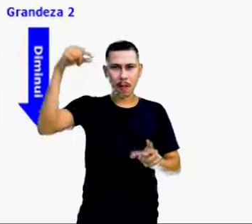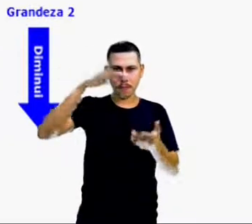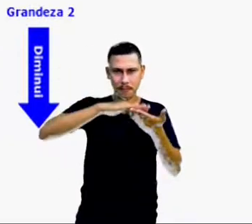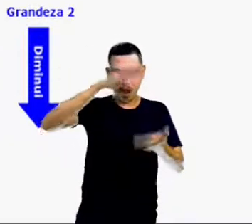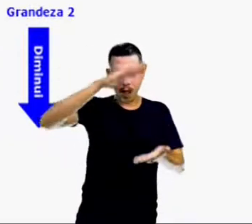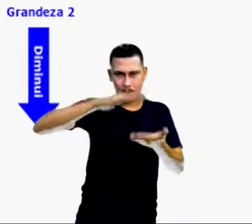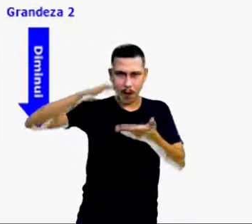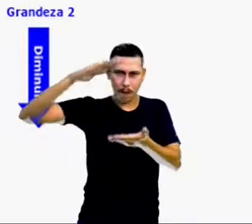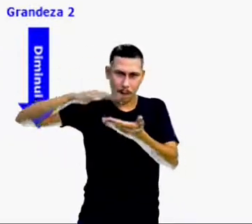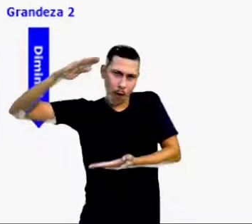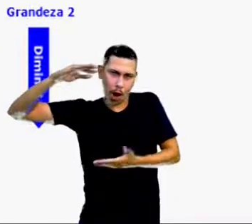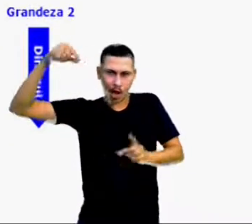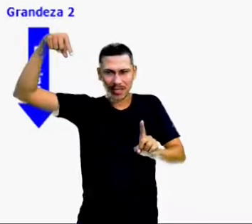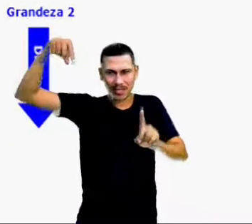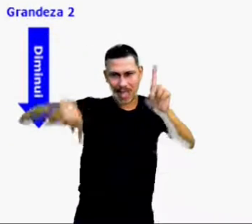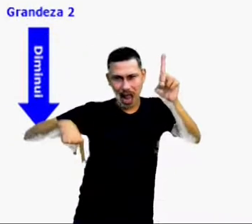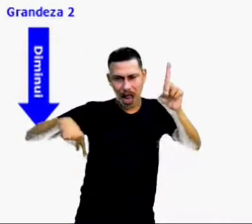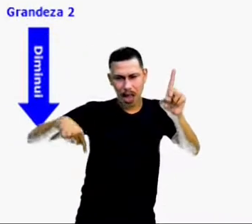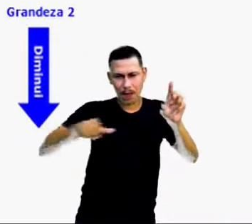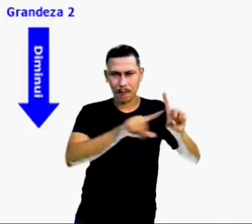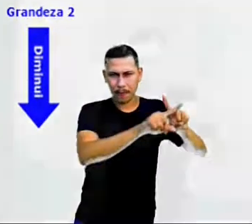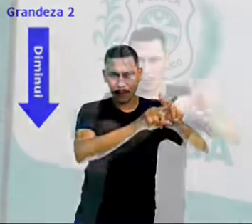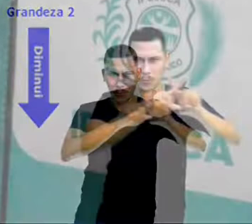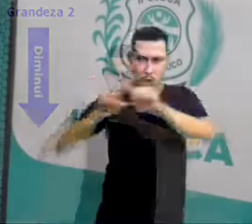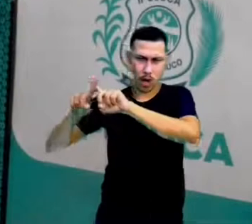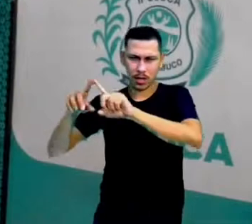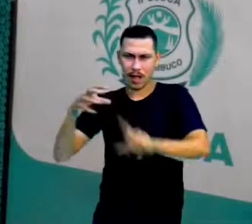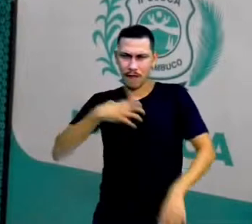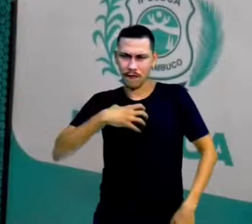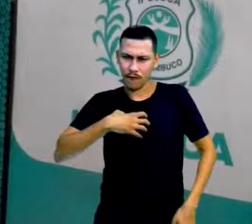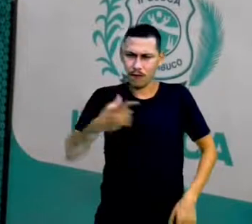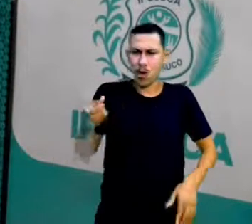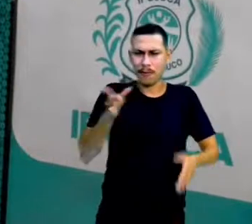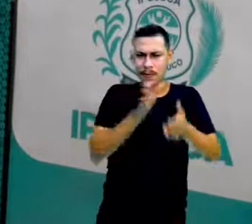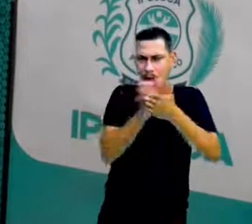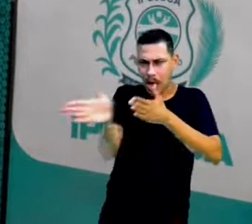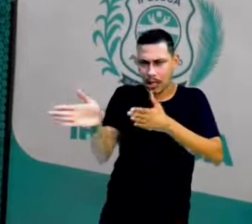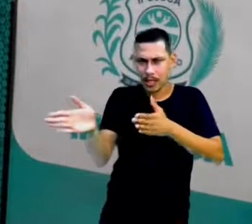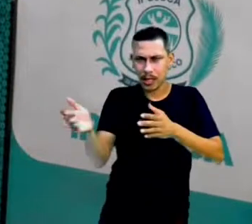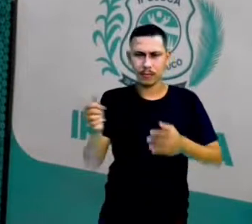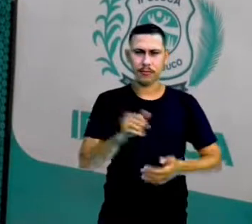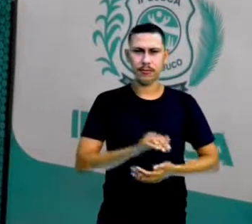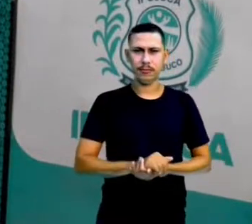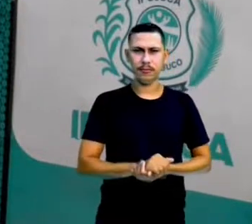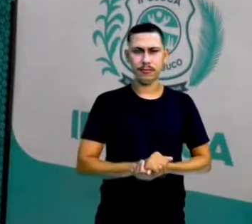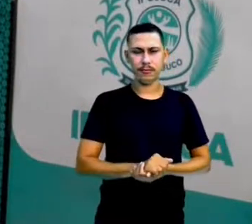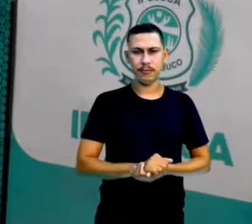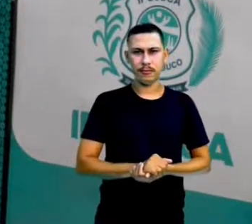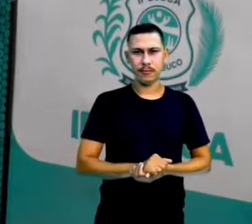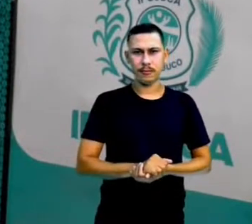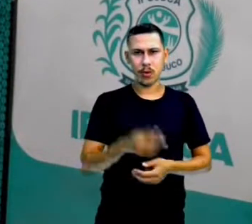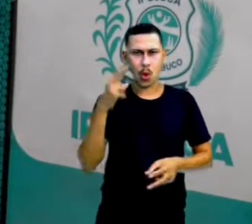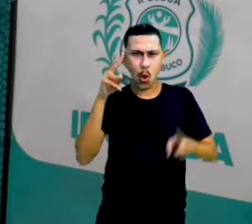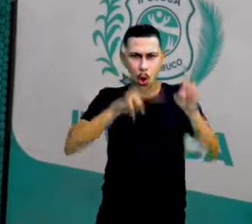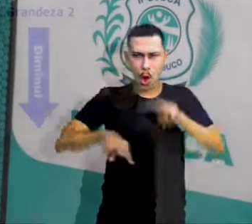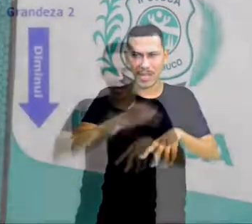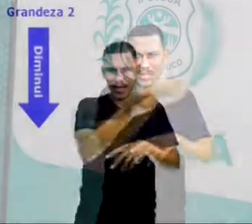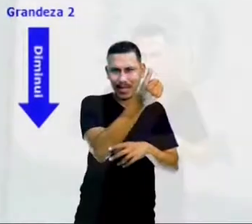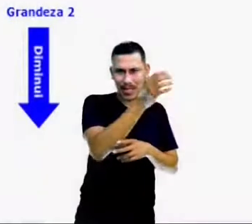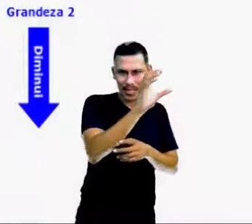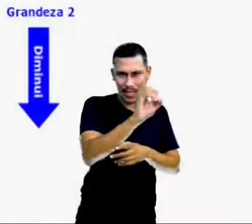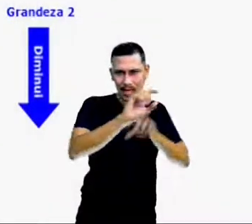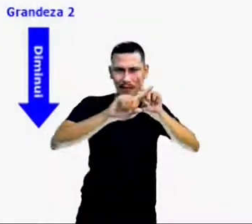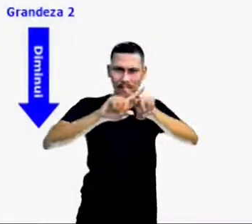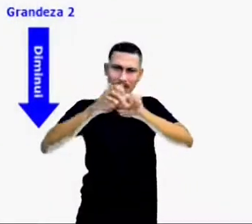inversamente proporcionais, você multiplica de forma direta, não cruzando, certo? Então, você vai fazer 60 vezes